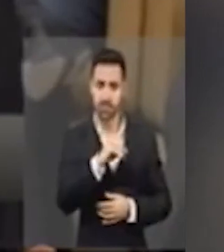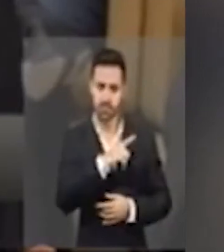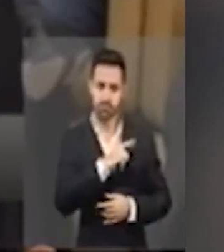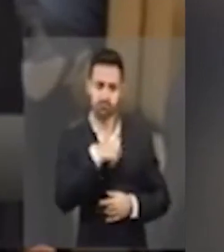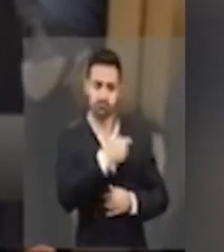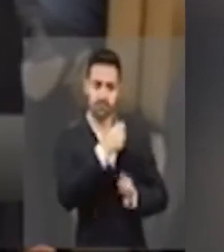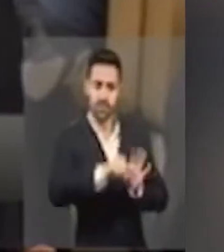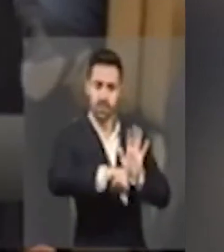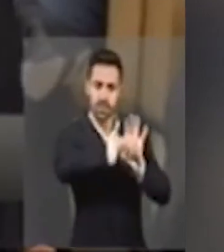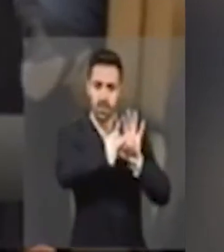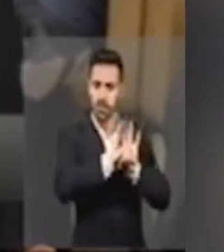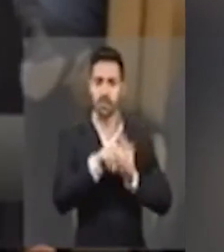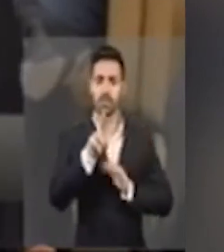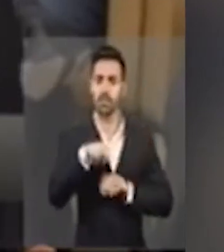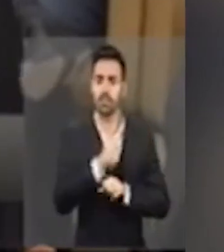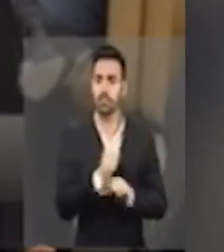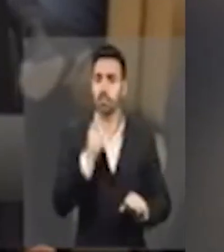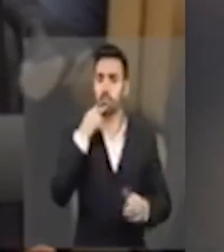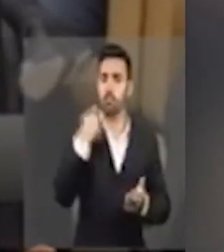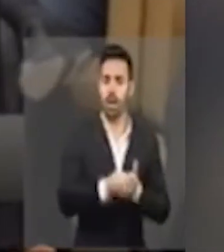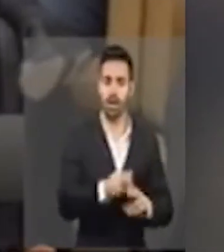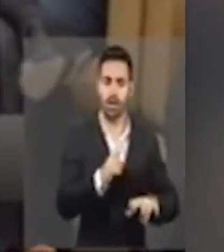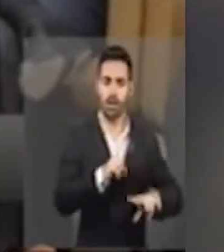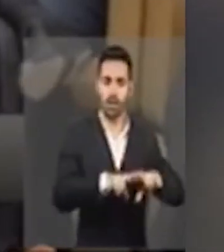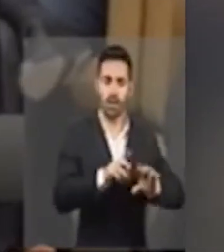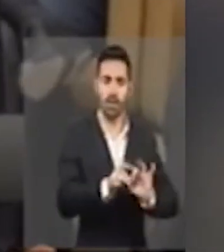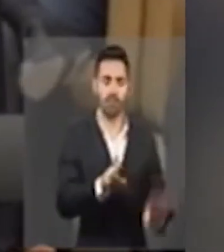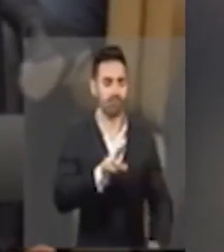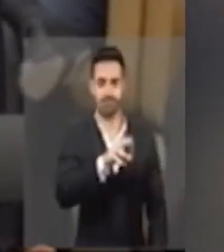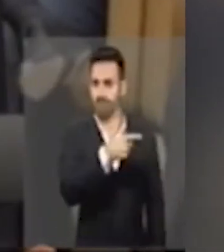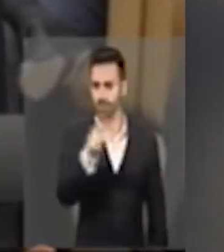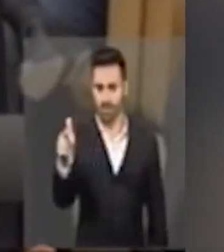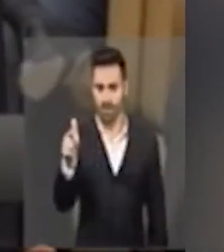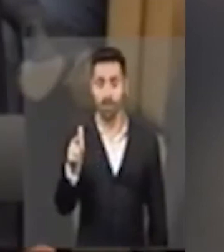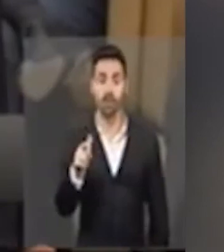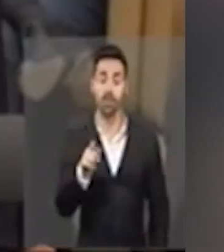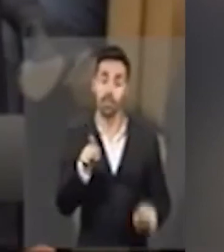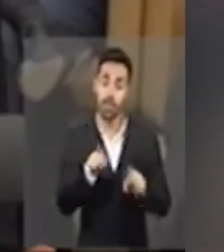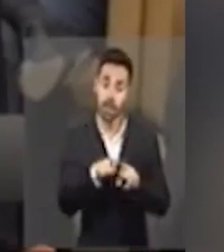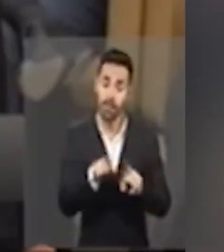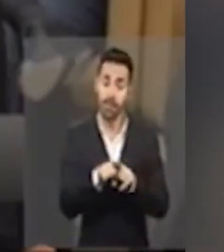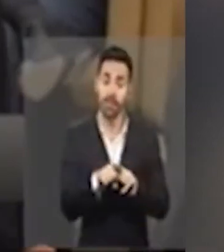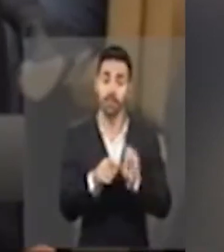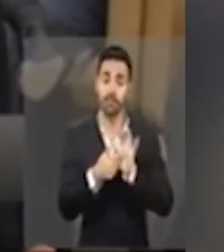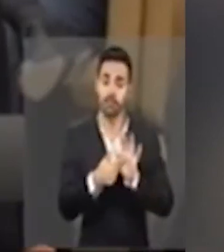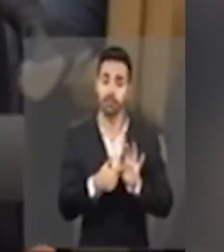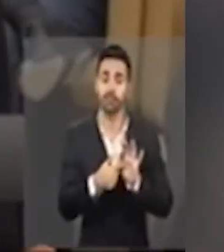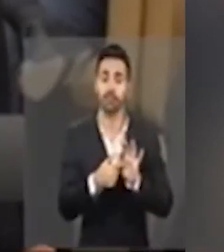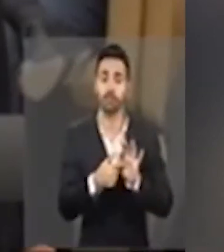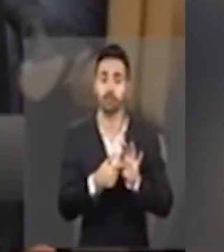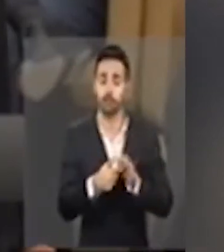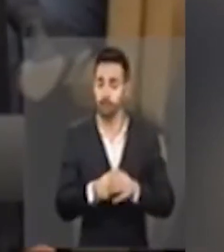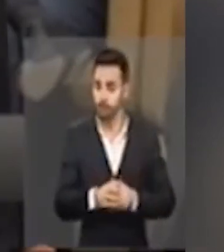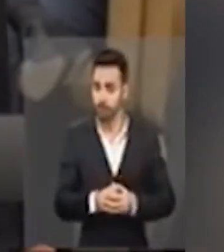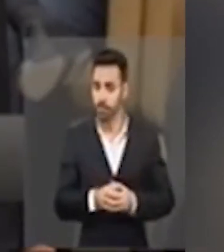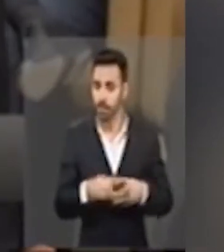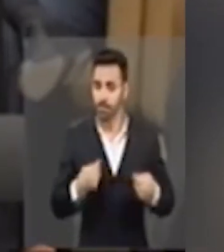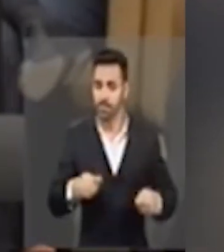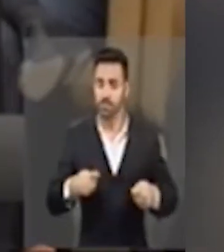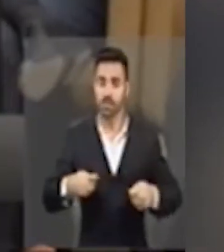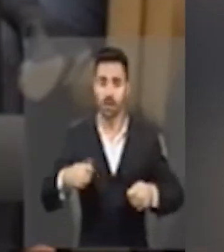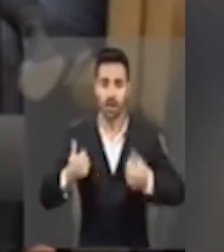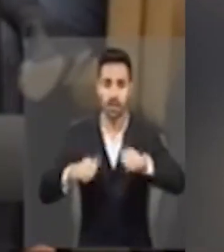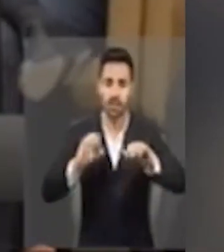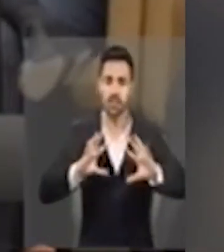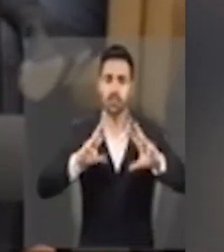e imprescritível o vídeo e deixa claro que ao legislador a imposição de criminalizar todas